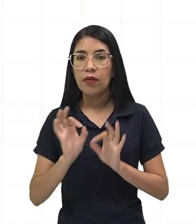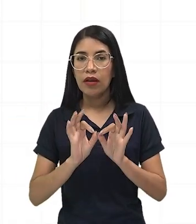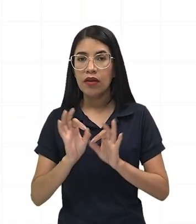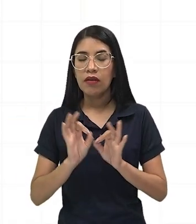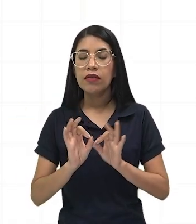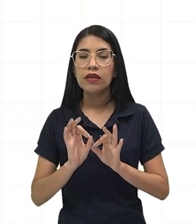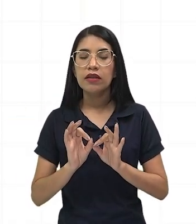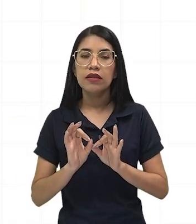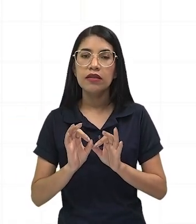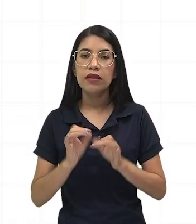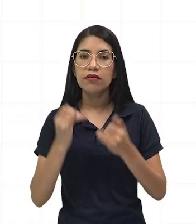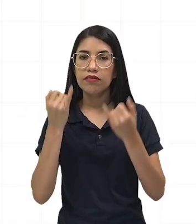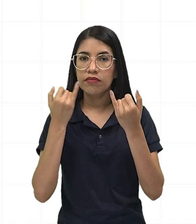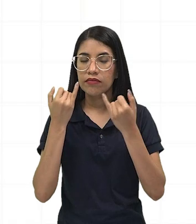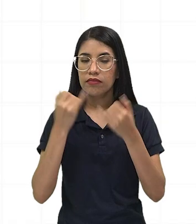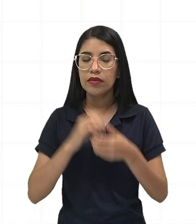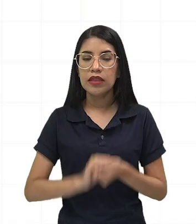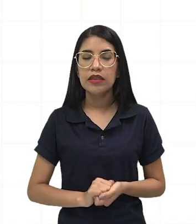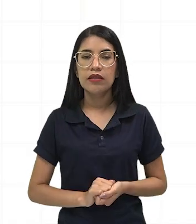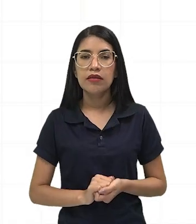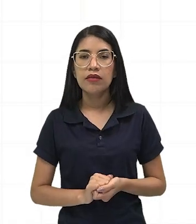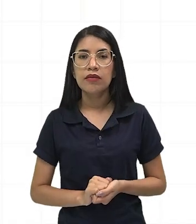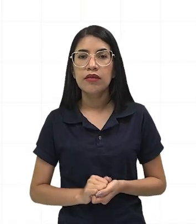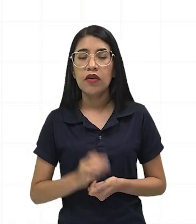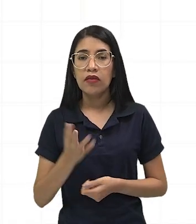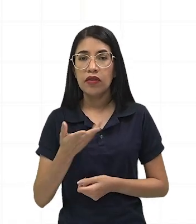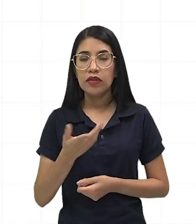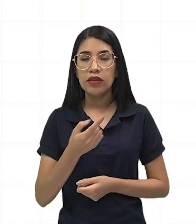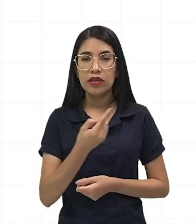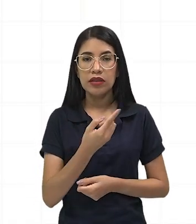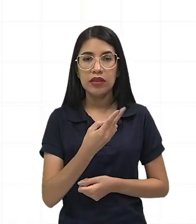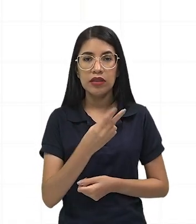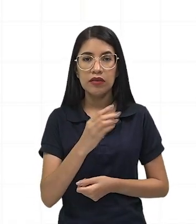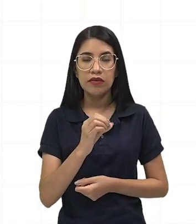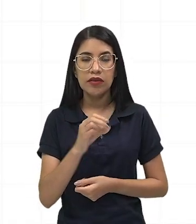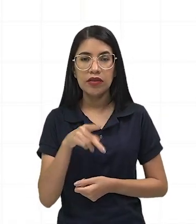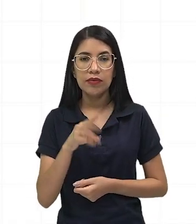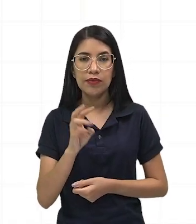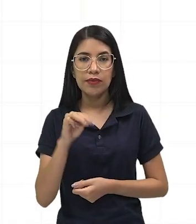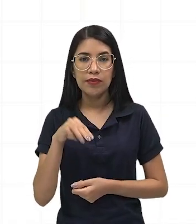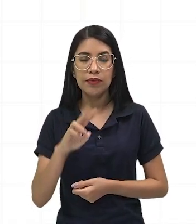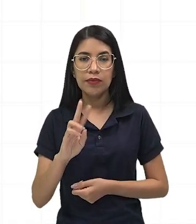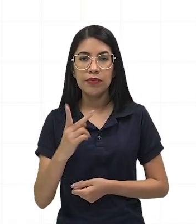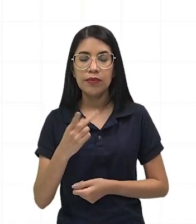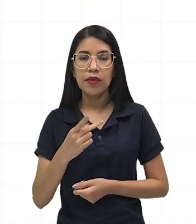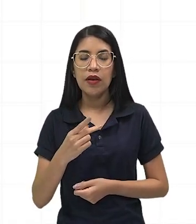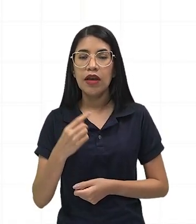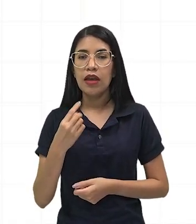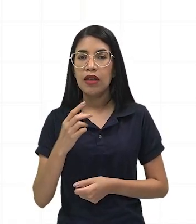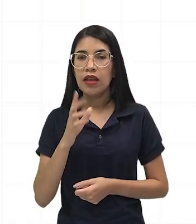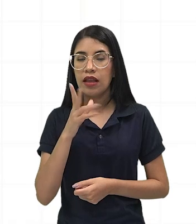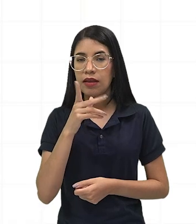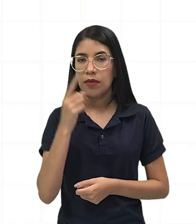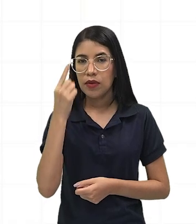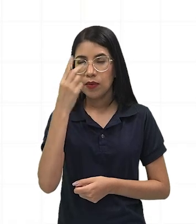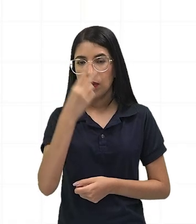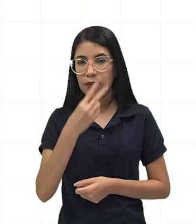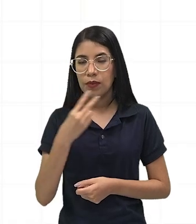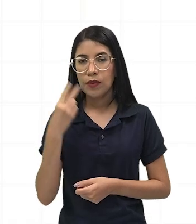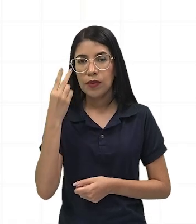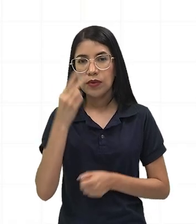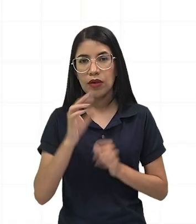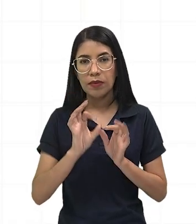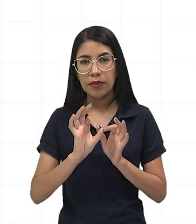está a 120 km por hora, ele leva o quê? 2 horas para